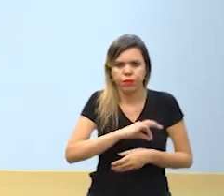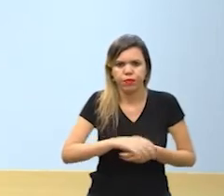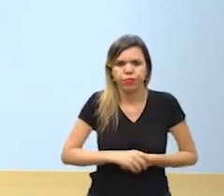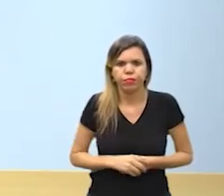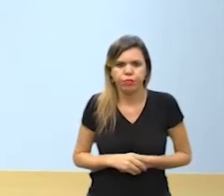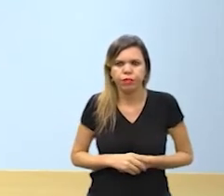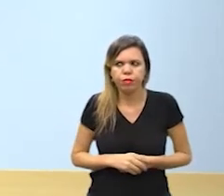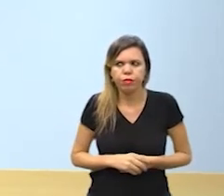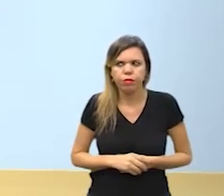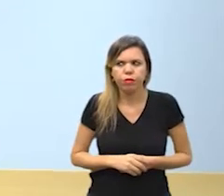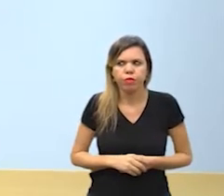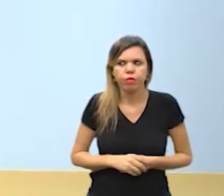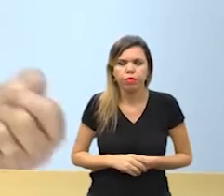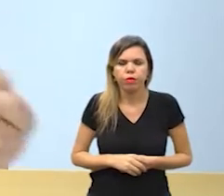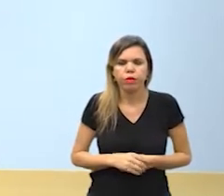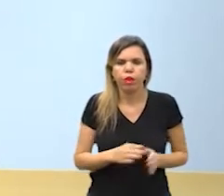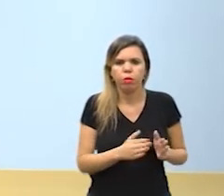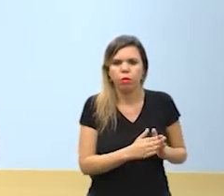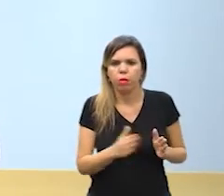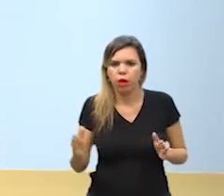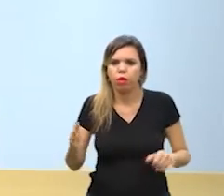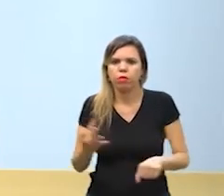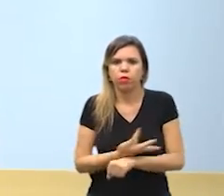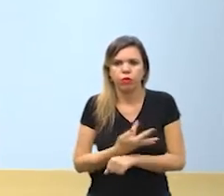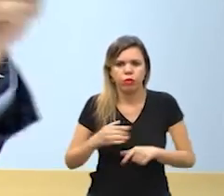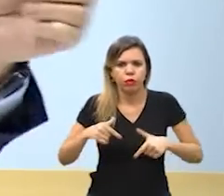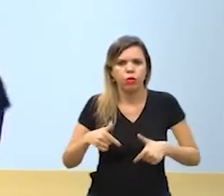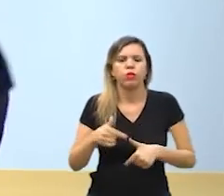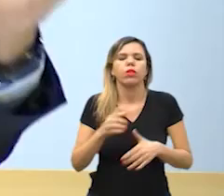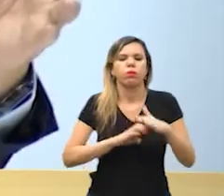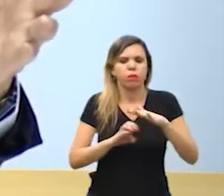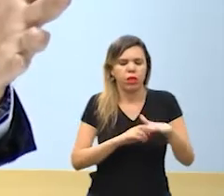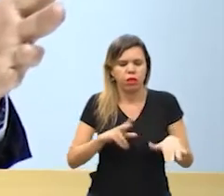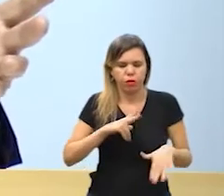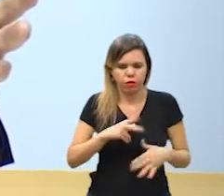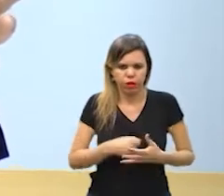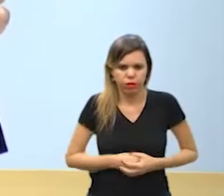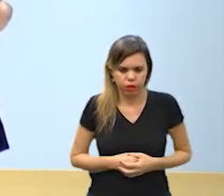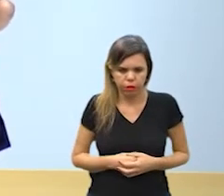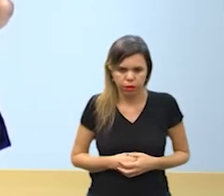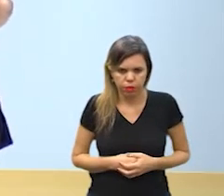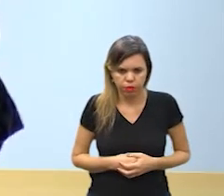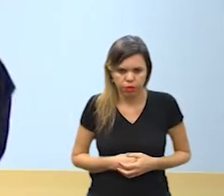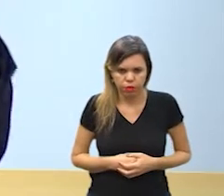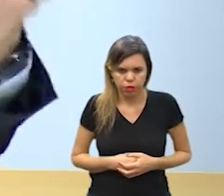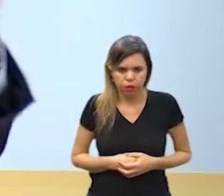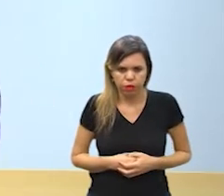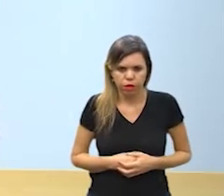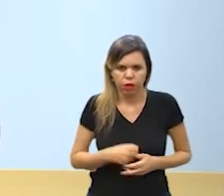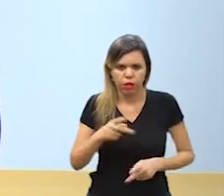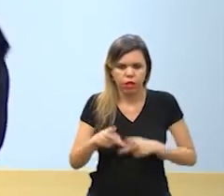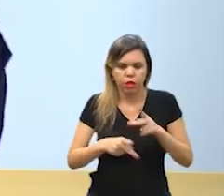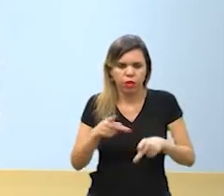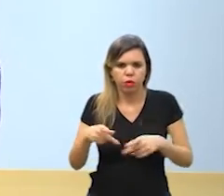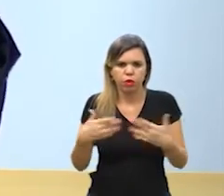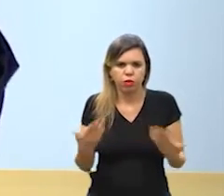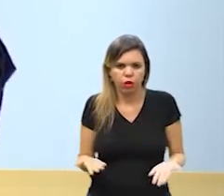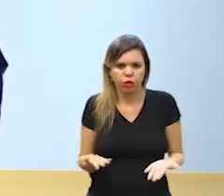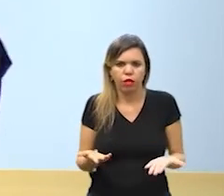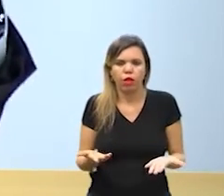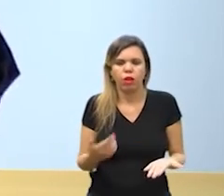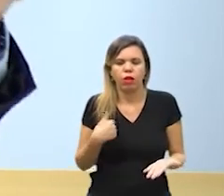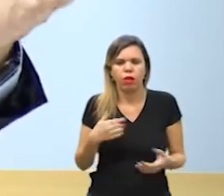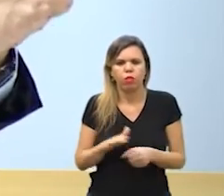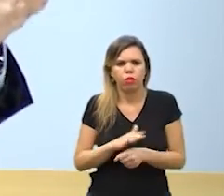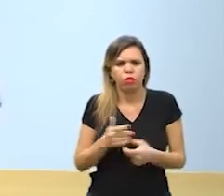salário. Nós estamos passando por essa pandemia, a iniciativa privada está jogando gente pelo ladrão para